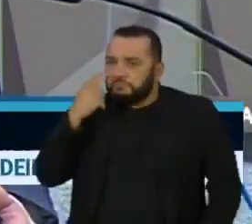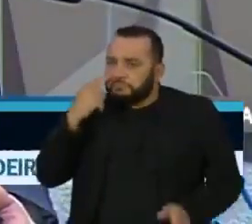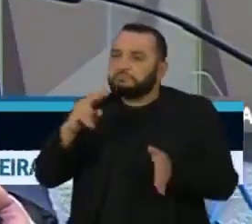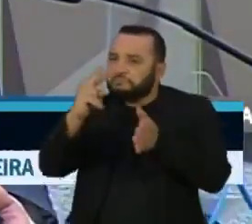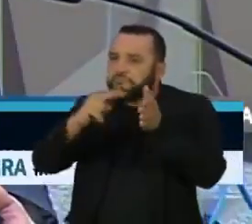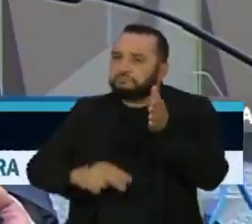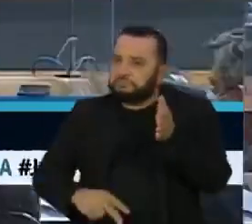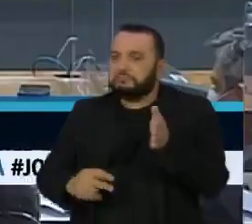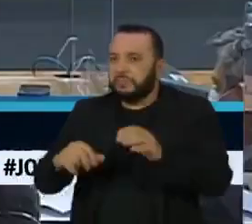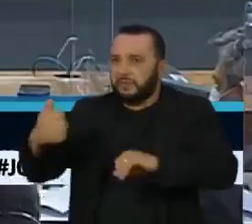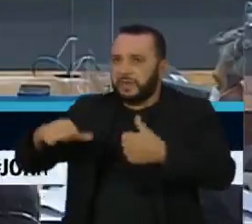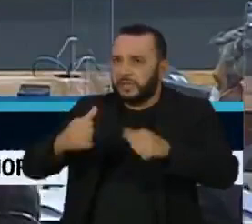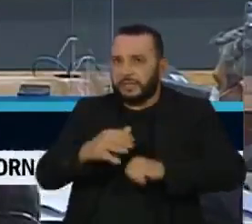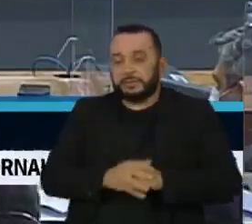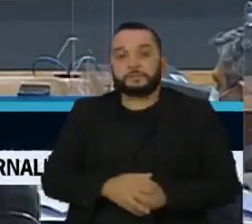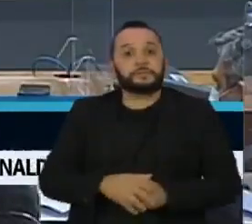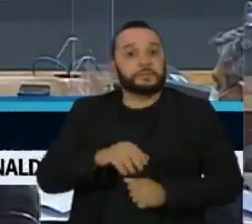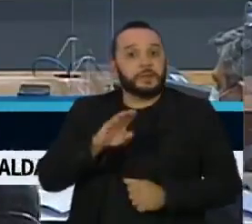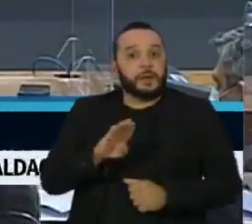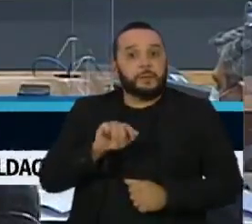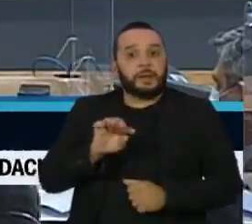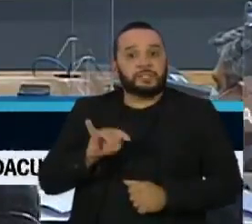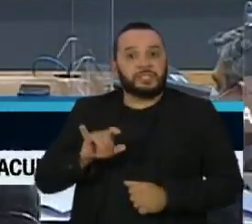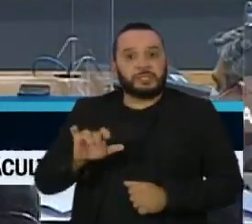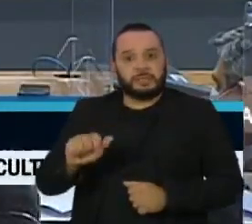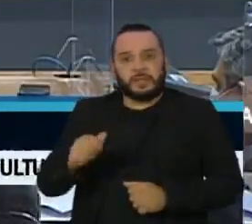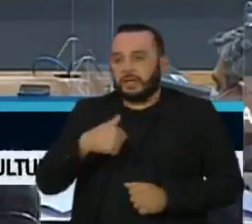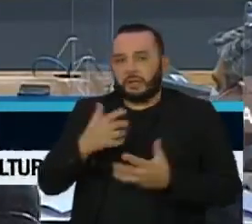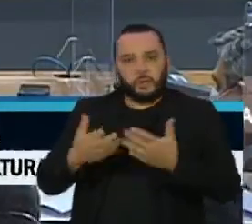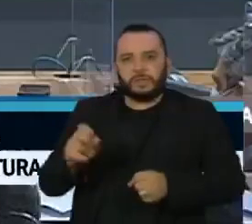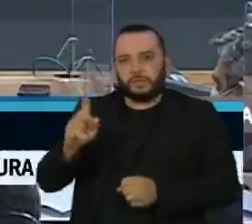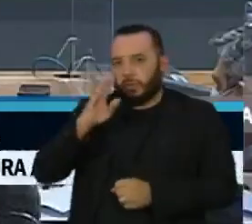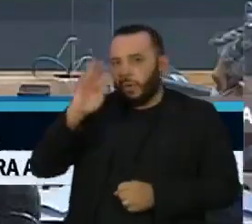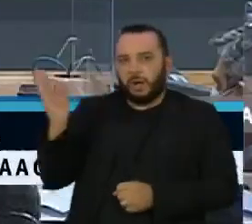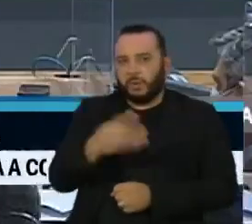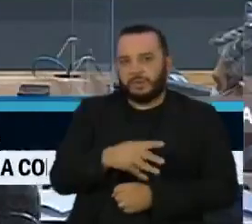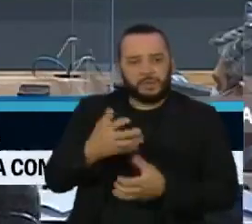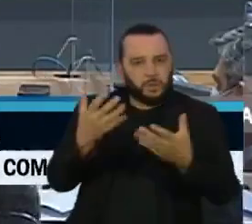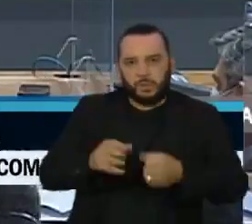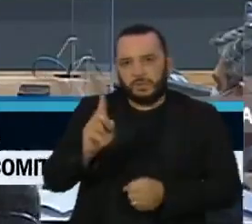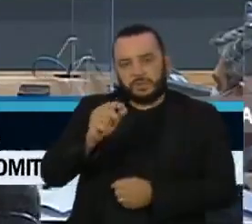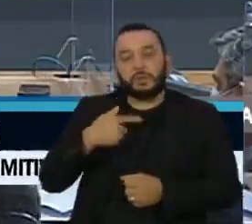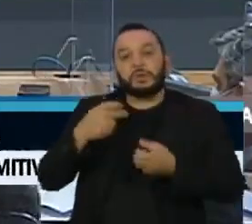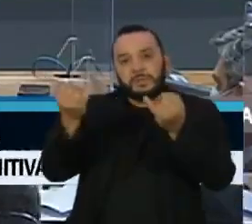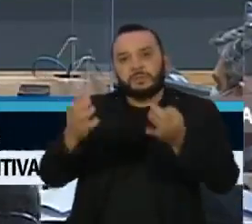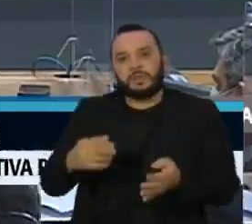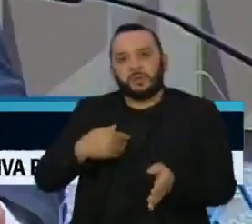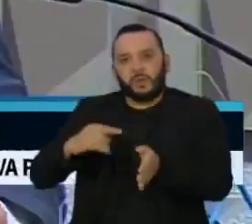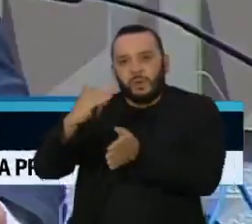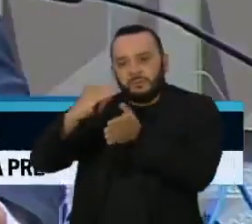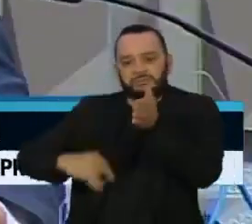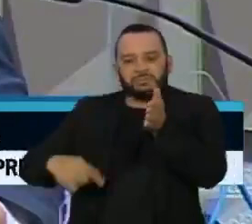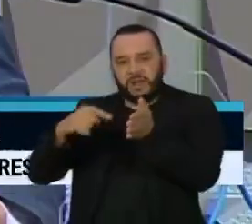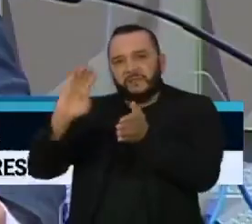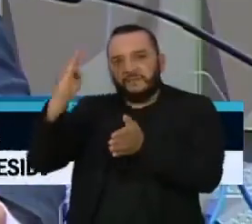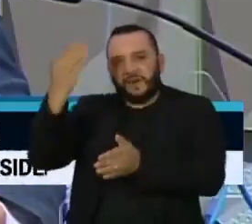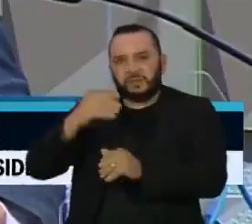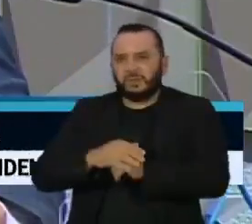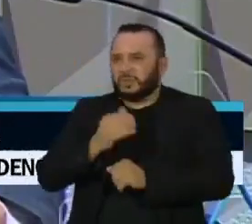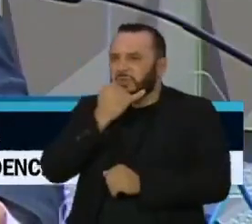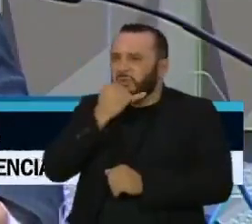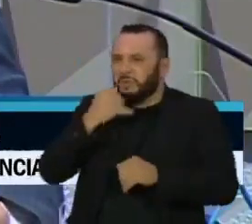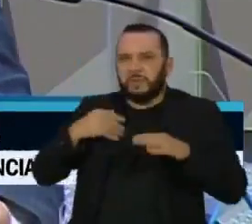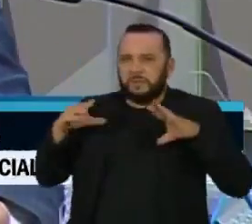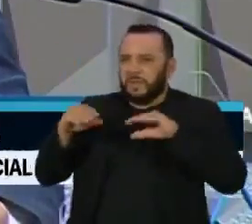apreciarem e poderem avaliar. Batista negou todas as acusações e afirmou que o dossiê é fraudulento. Manipularam